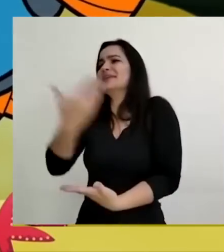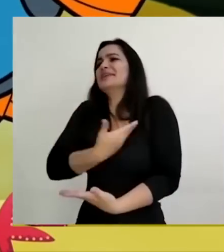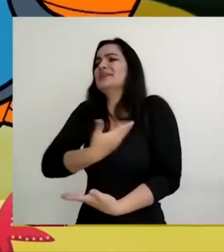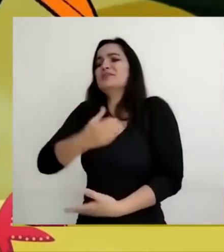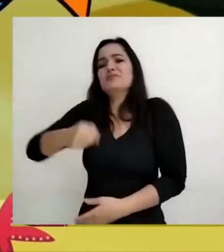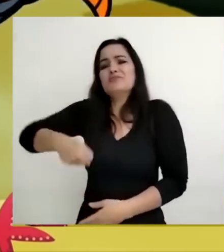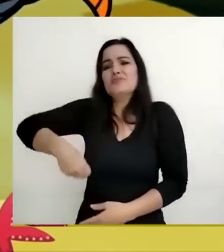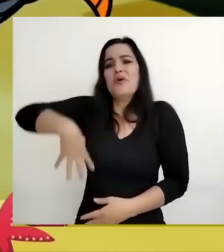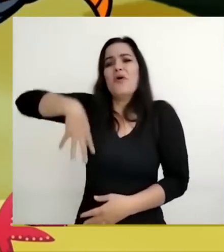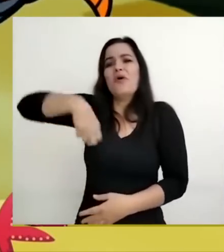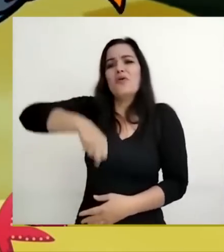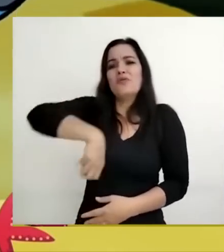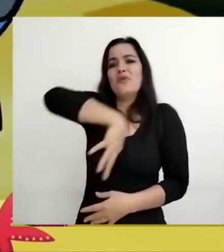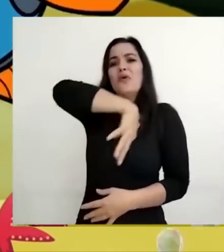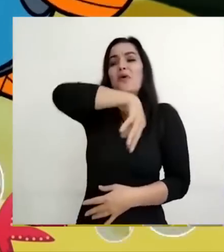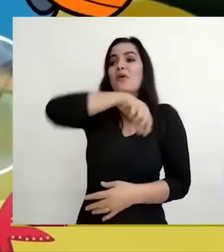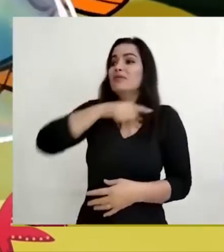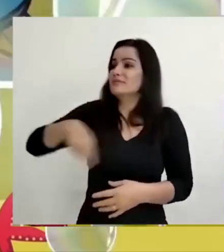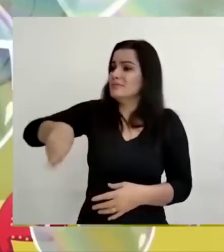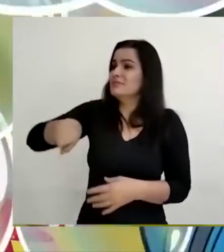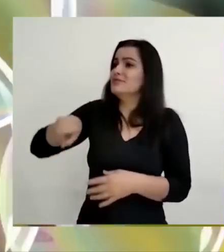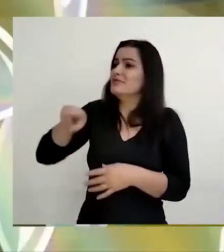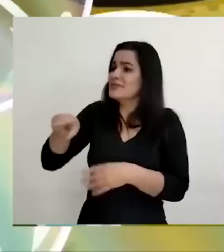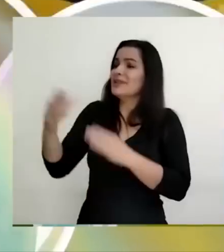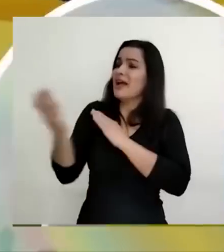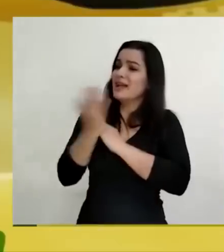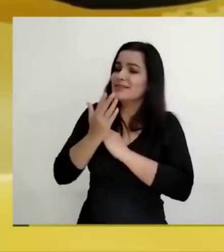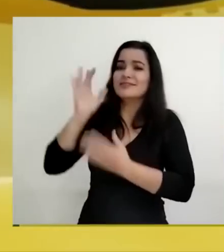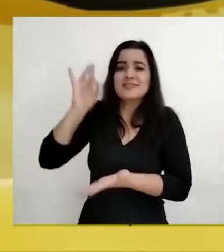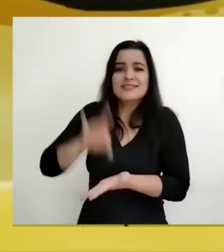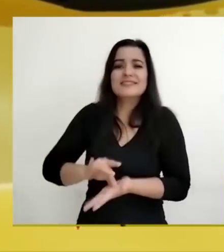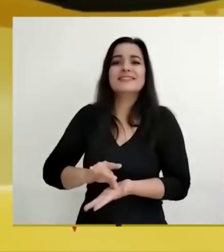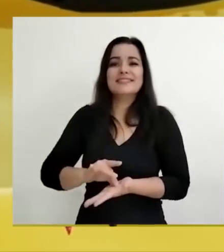a menor ideia do quanto nos ajudou.